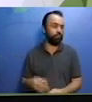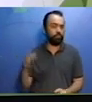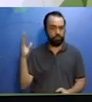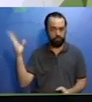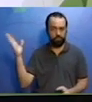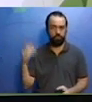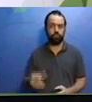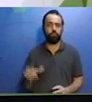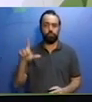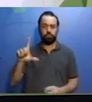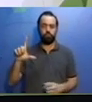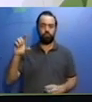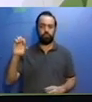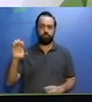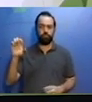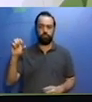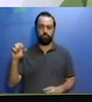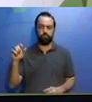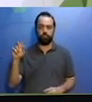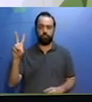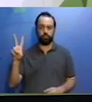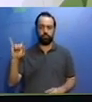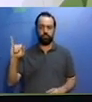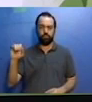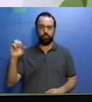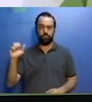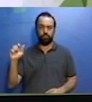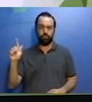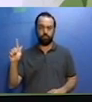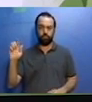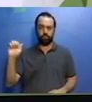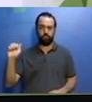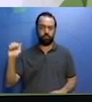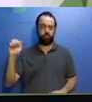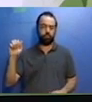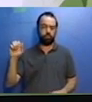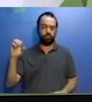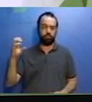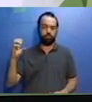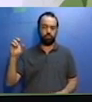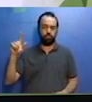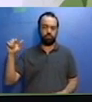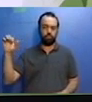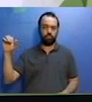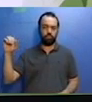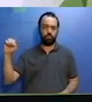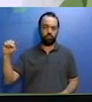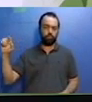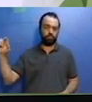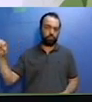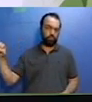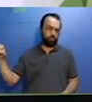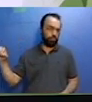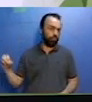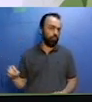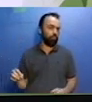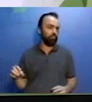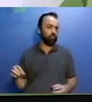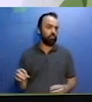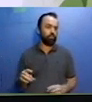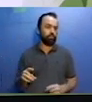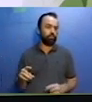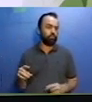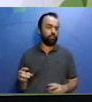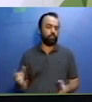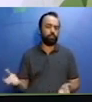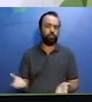a levigação, que ela também se fundamenta na diferença de densidade entre os sólidos. Só que aqui é